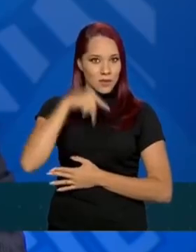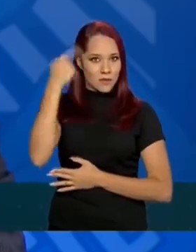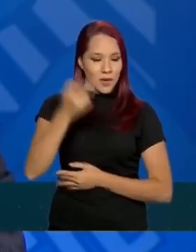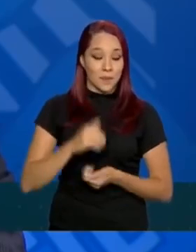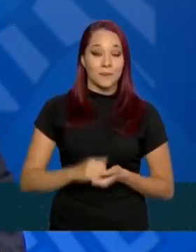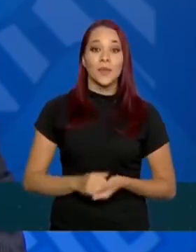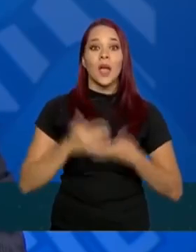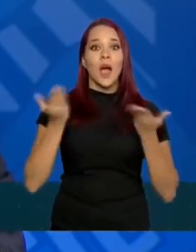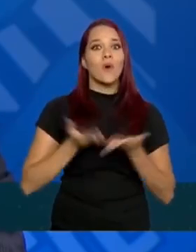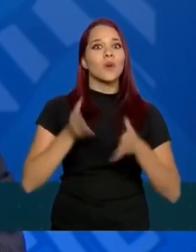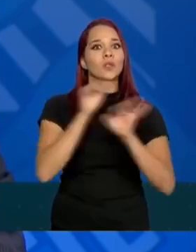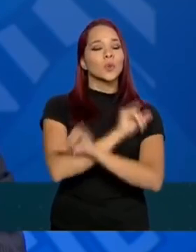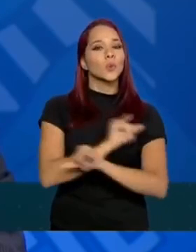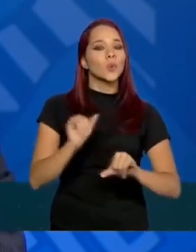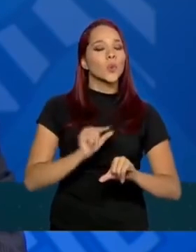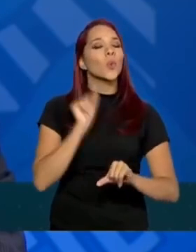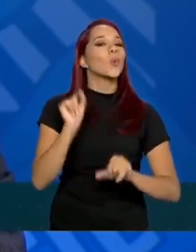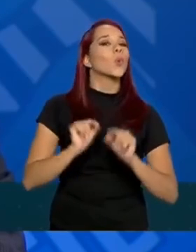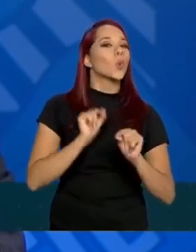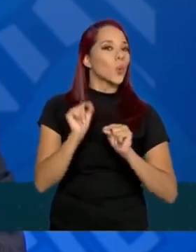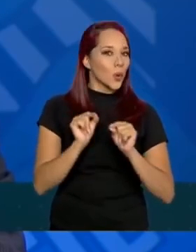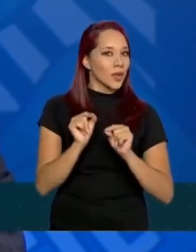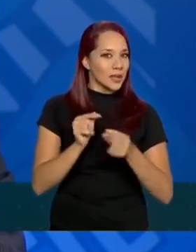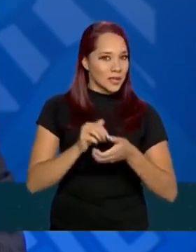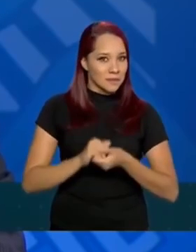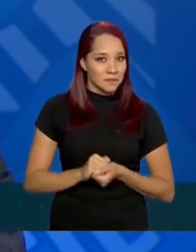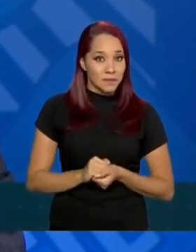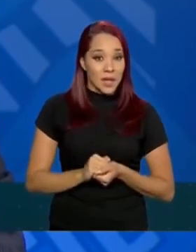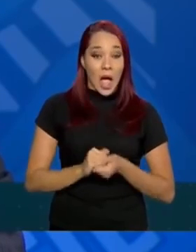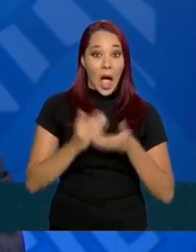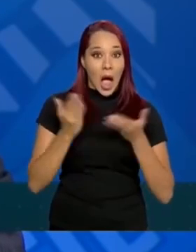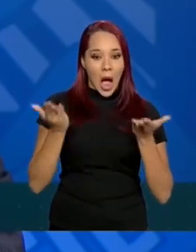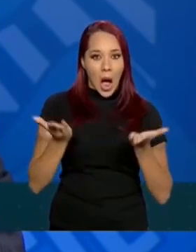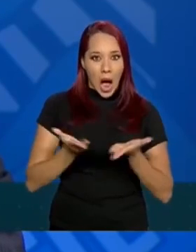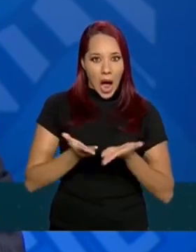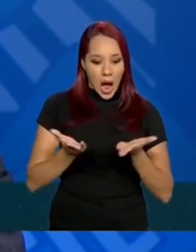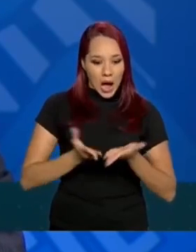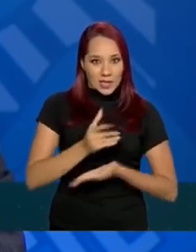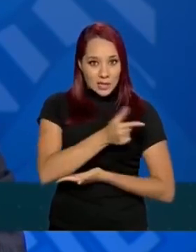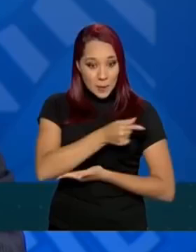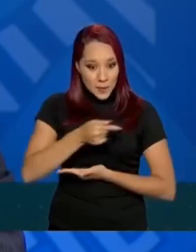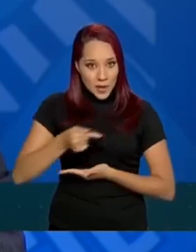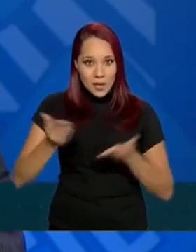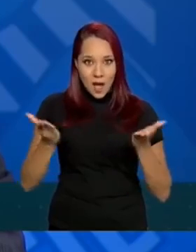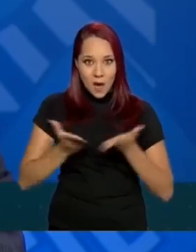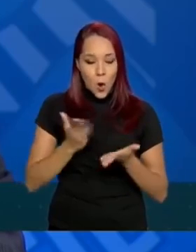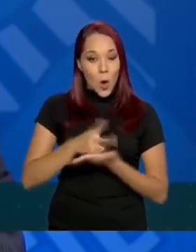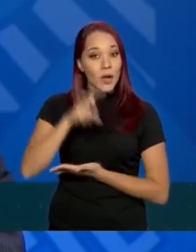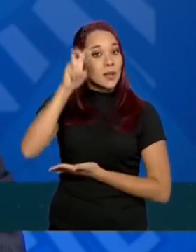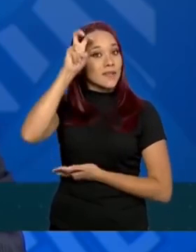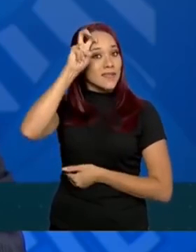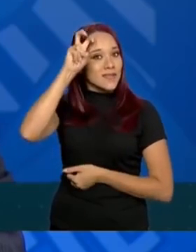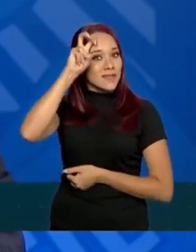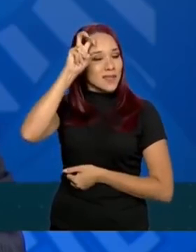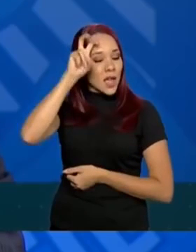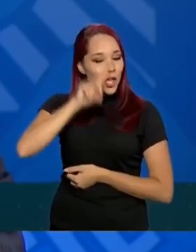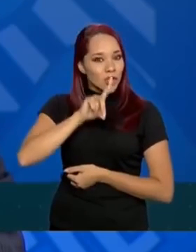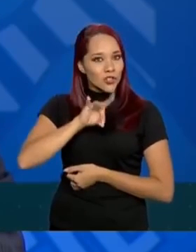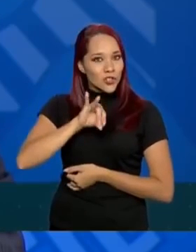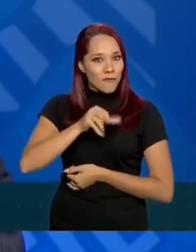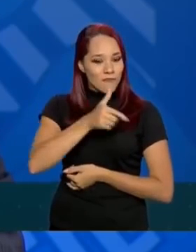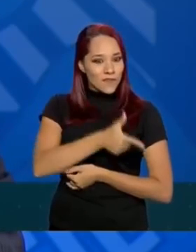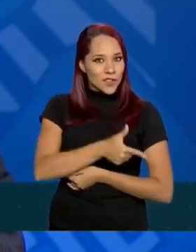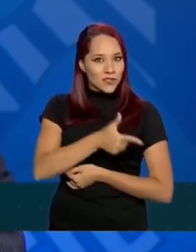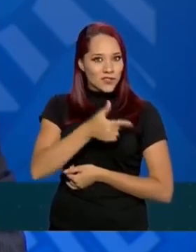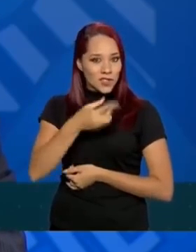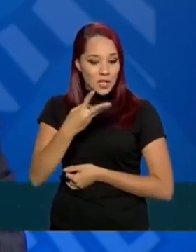O que nós estamos anunciando agora? A partir desta semana, da quinta-feira, dia 23